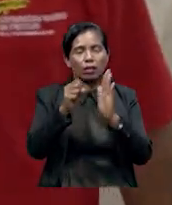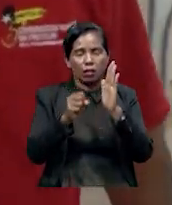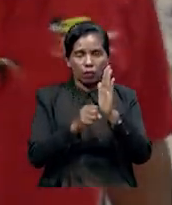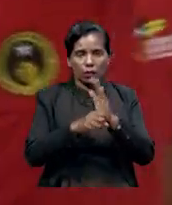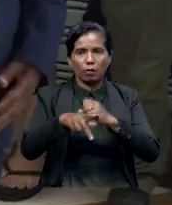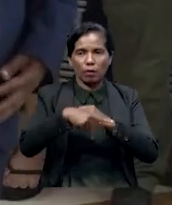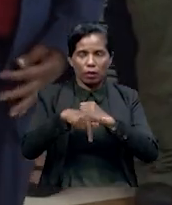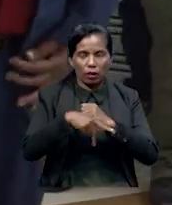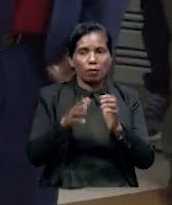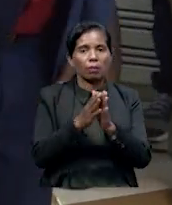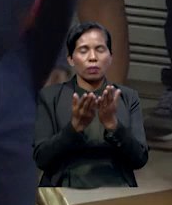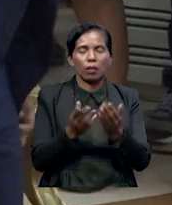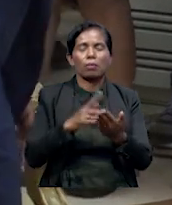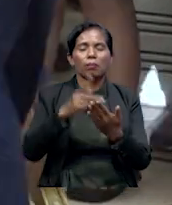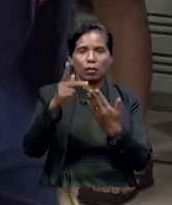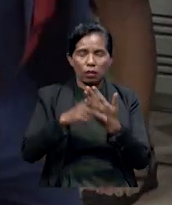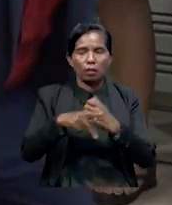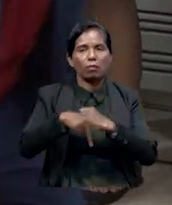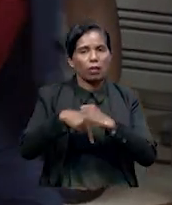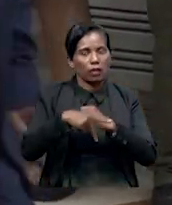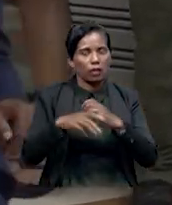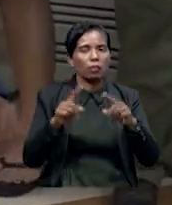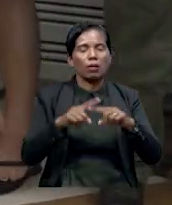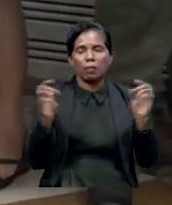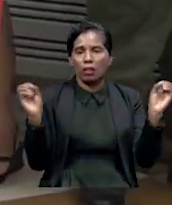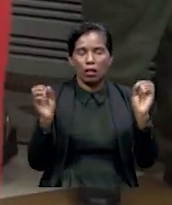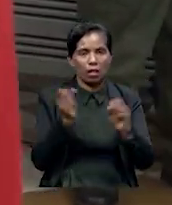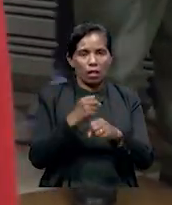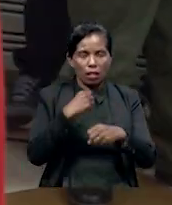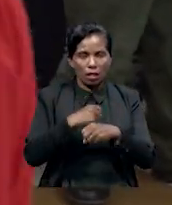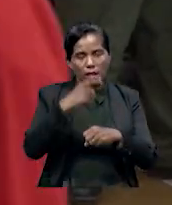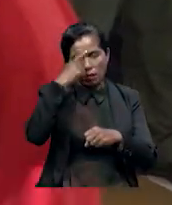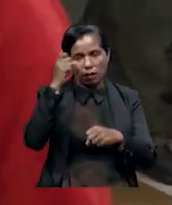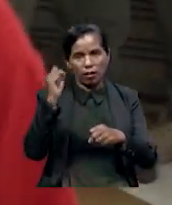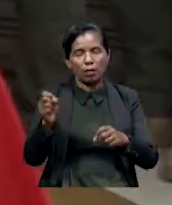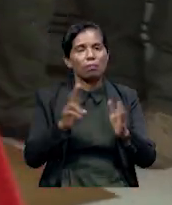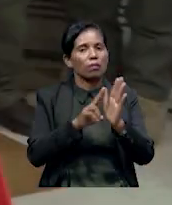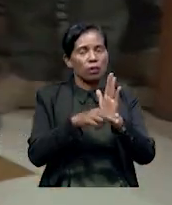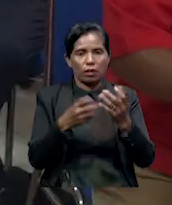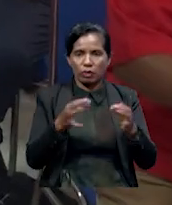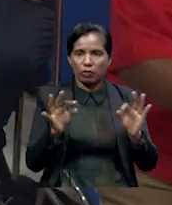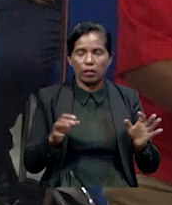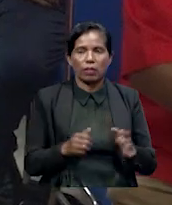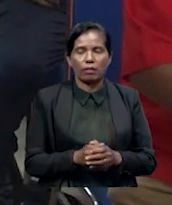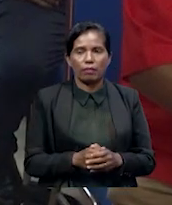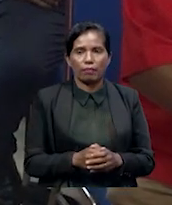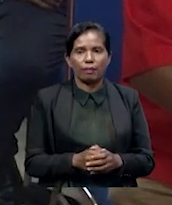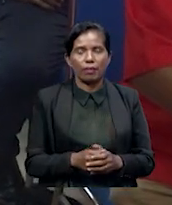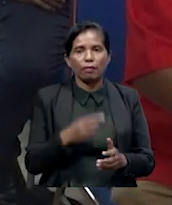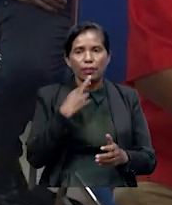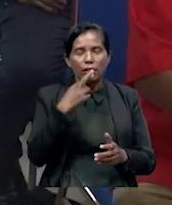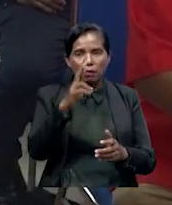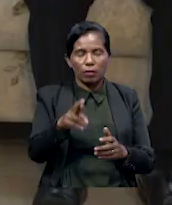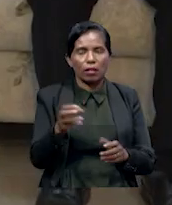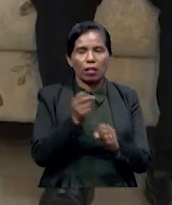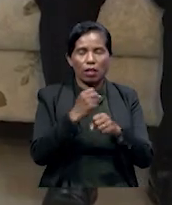nomos programa político Partido União, mai ve la consegue realiza tamba horas la toa. Nune liusi Congresso ne recomenda hodi